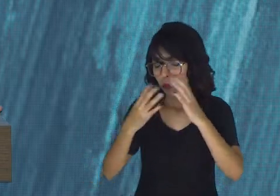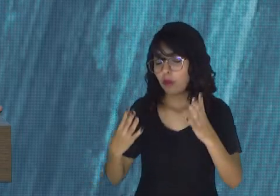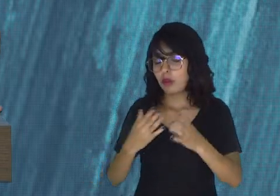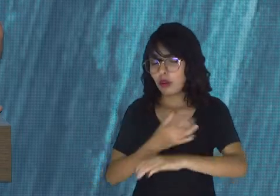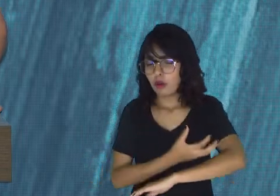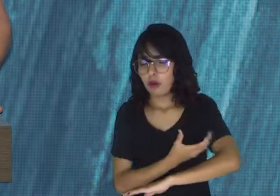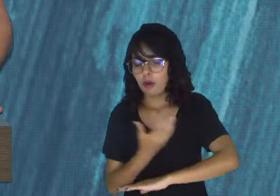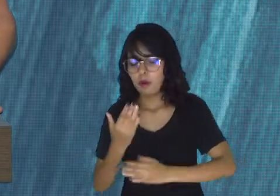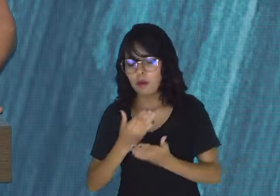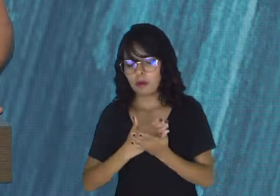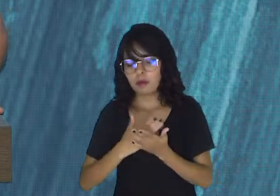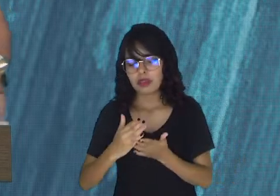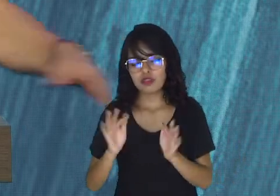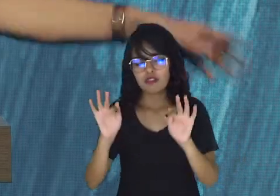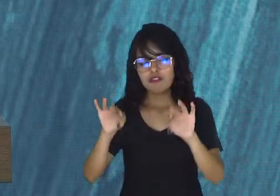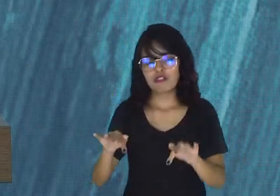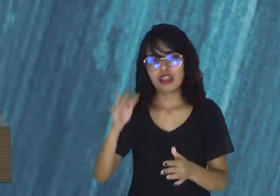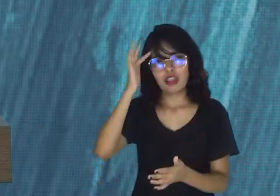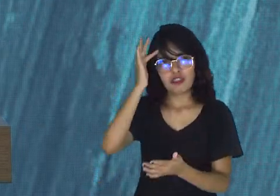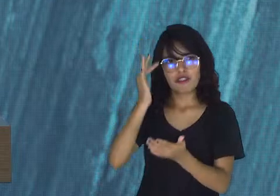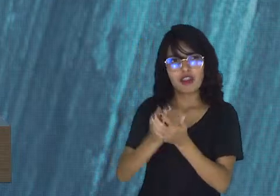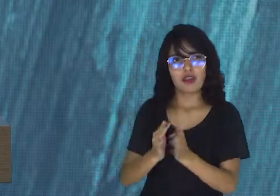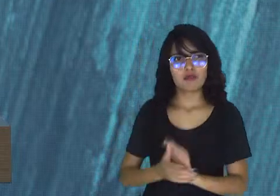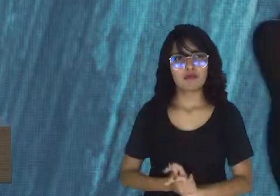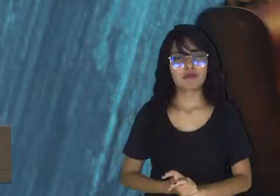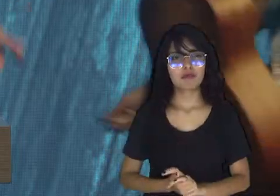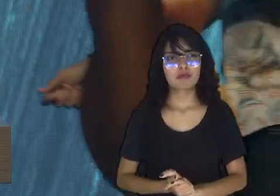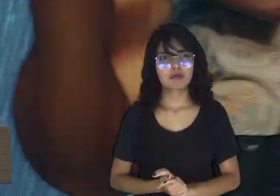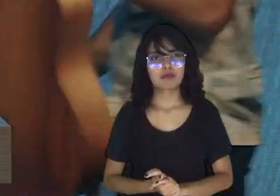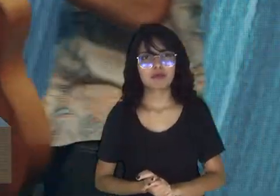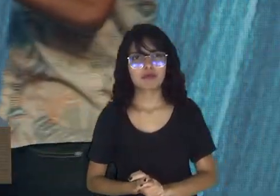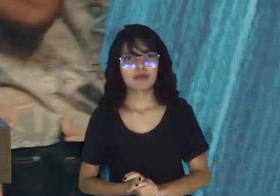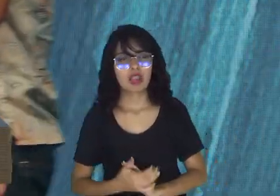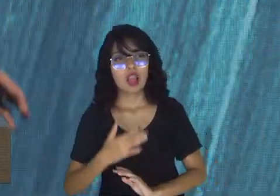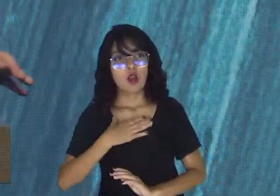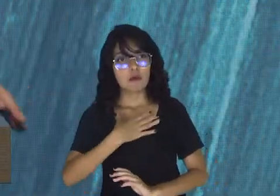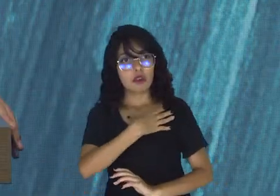Amém? Meu filho Vinícius canta uma canção.